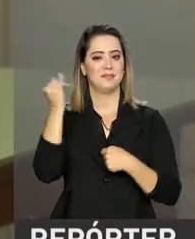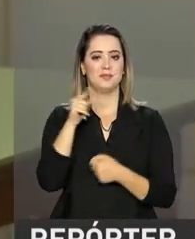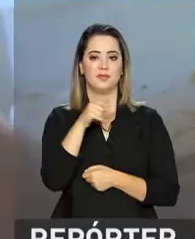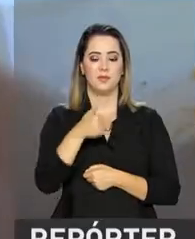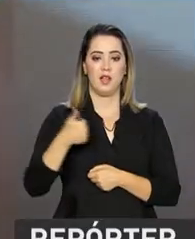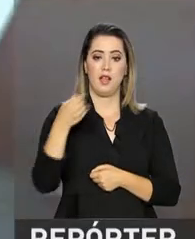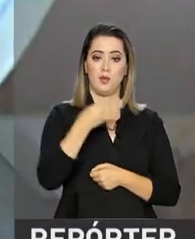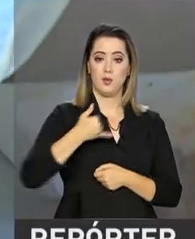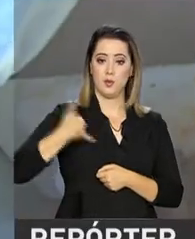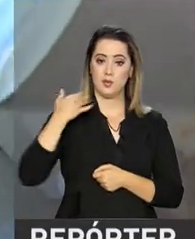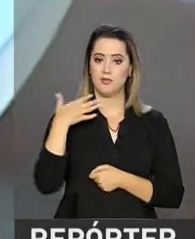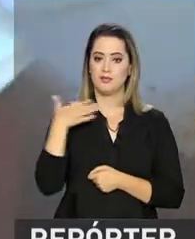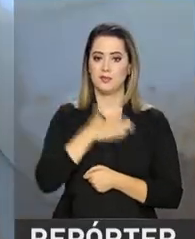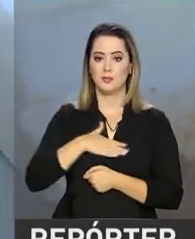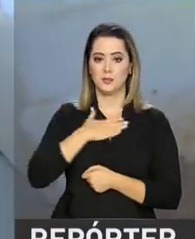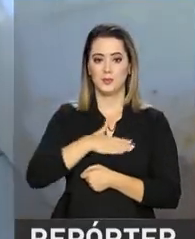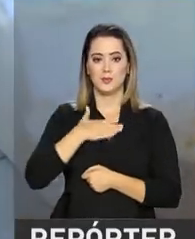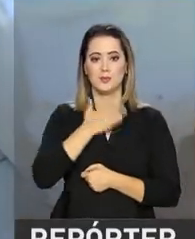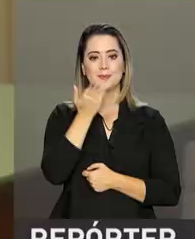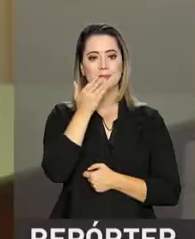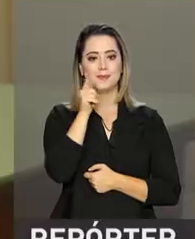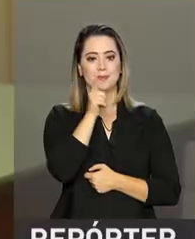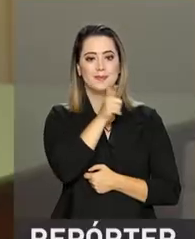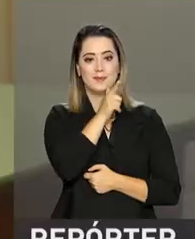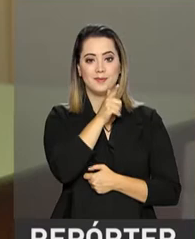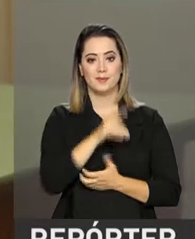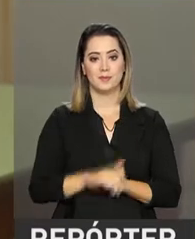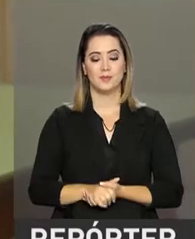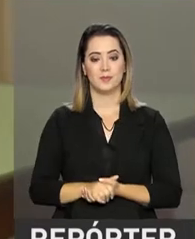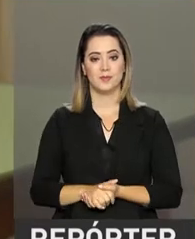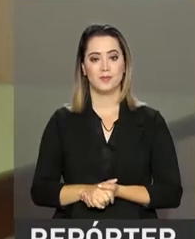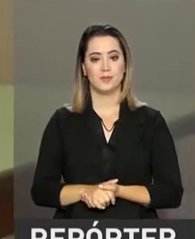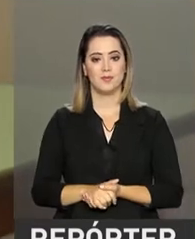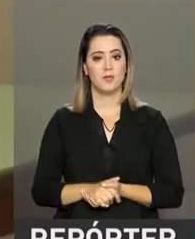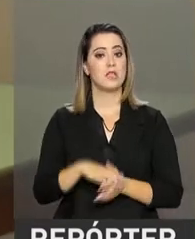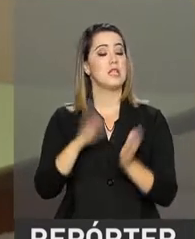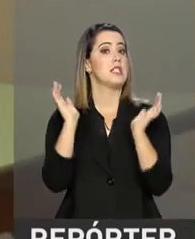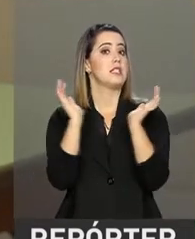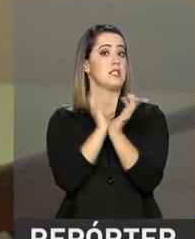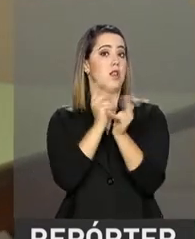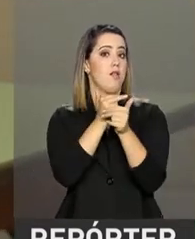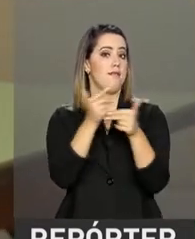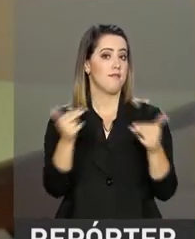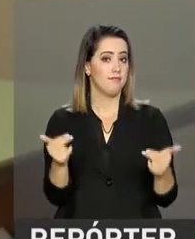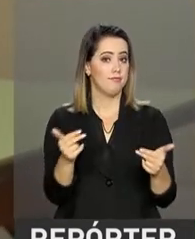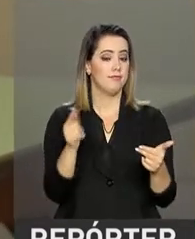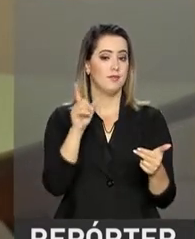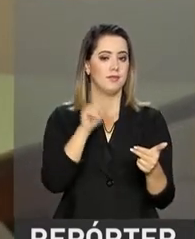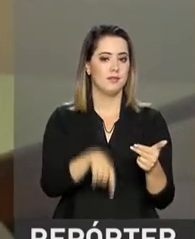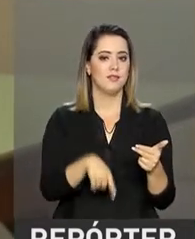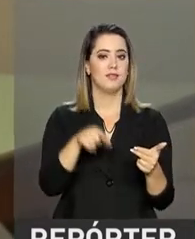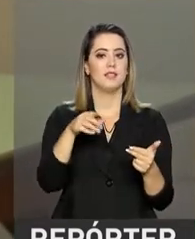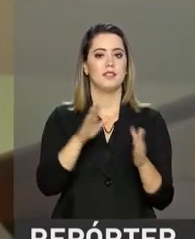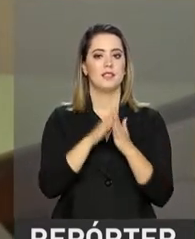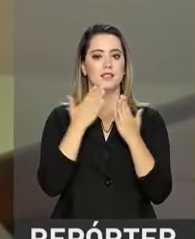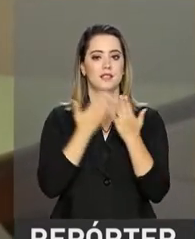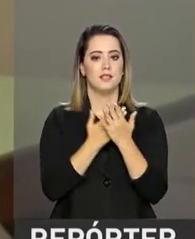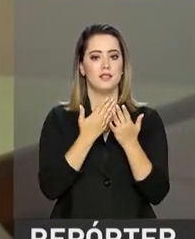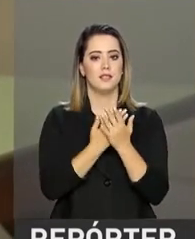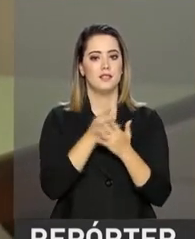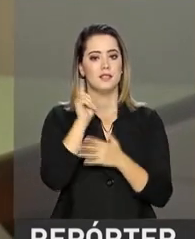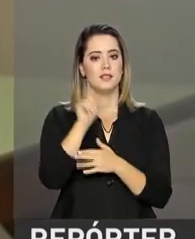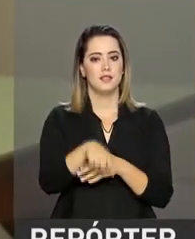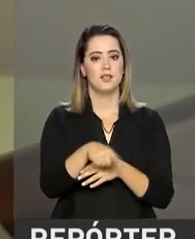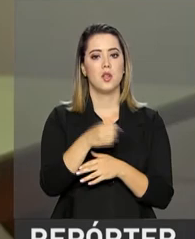anos aprova o cardápio da escola legume verdura israel bem